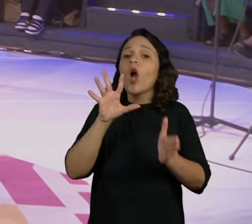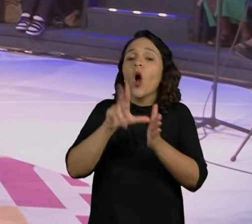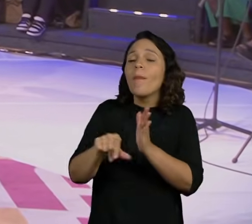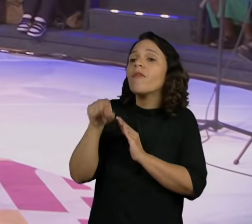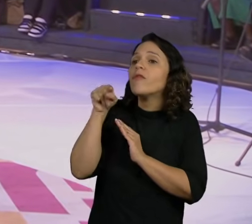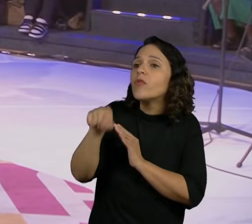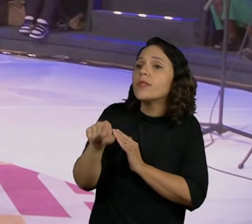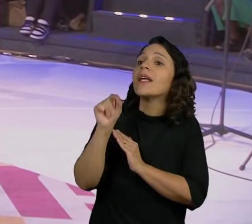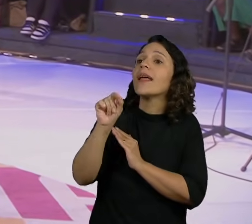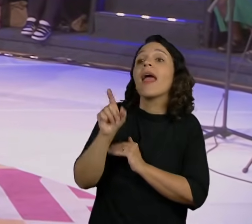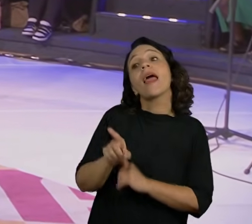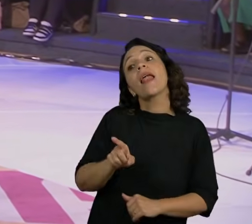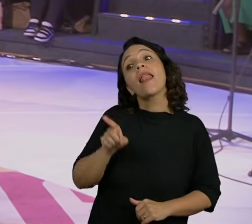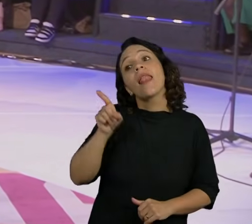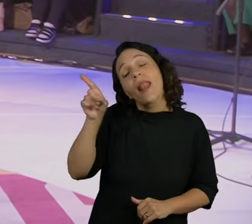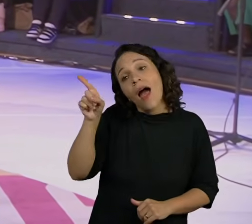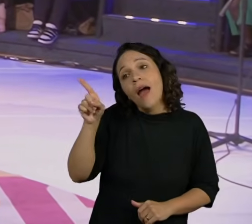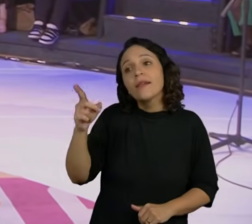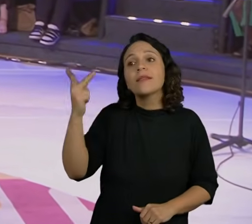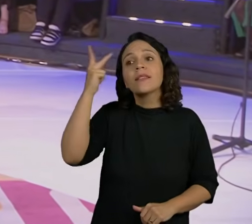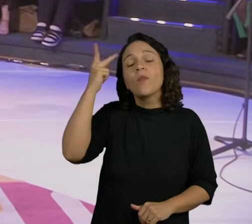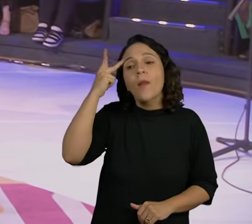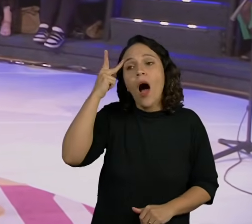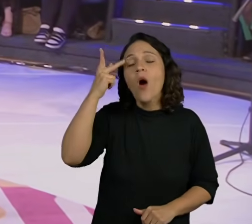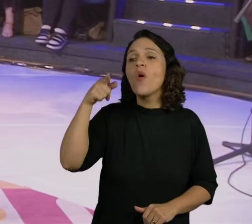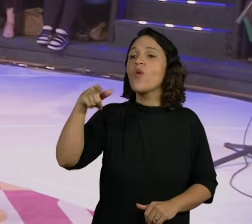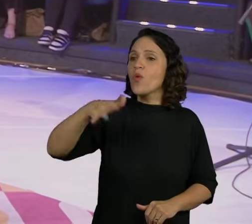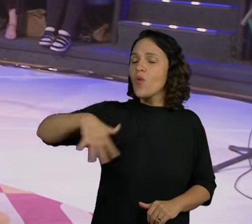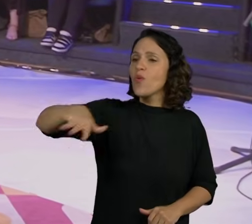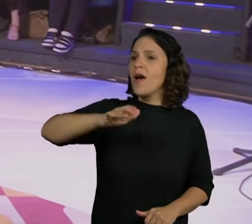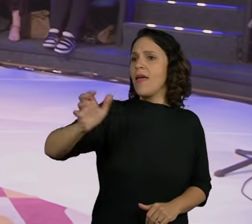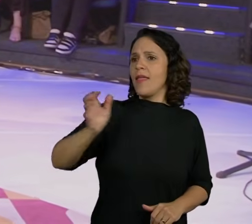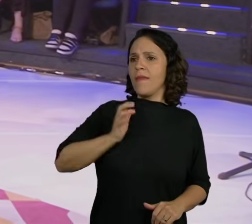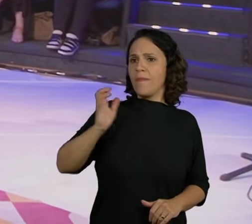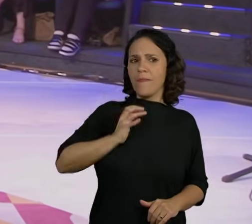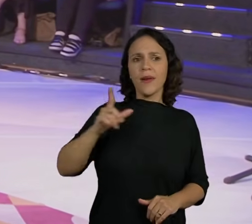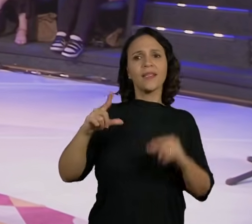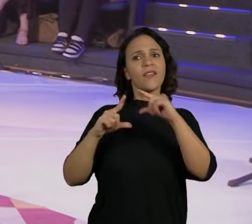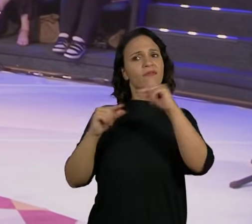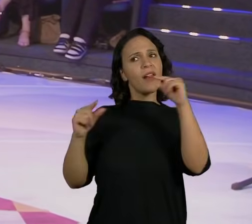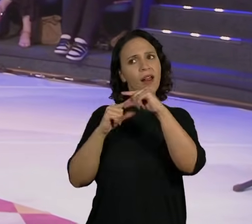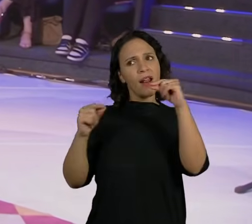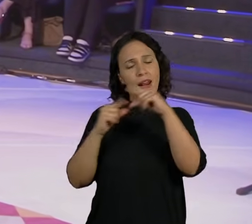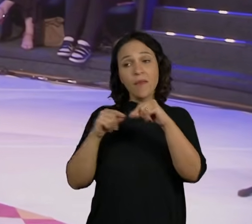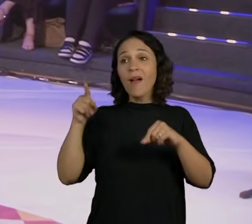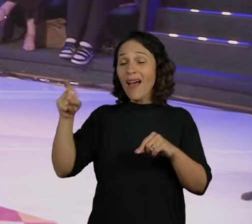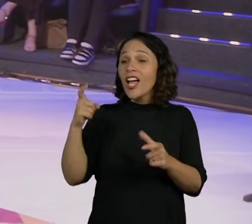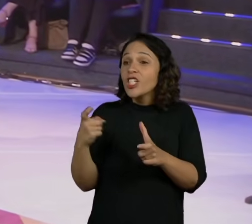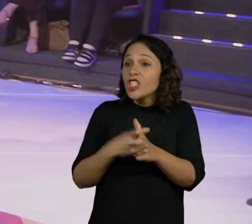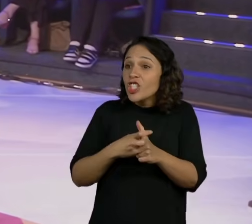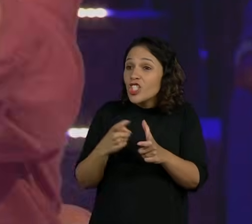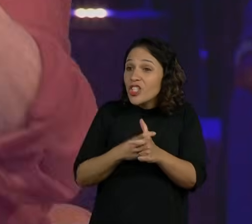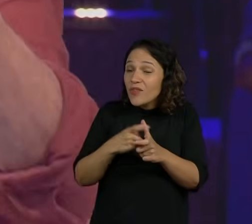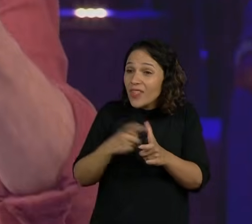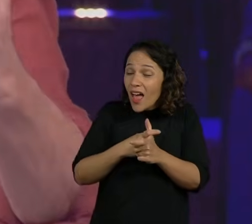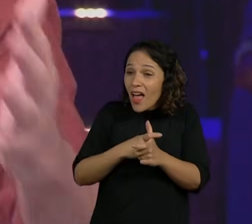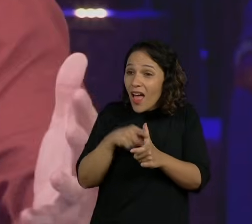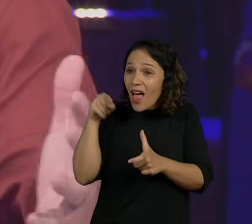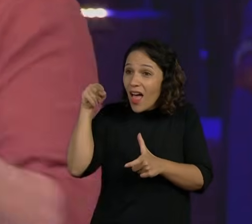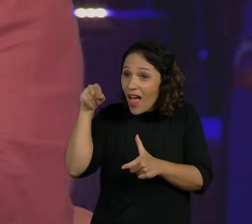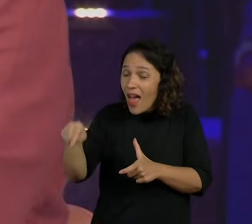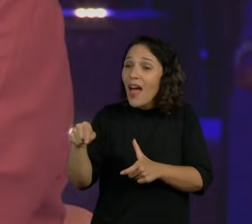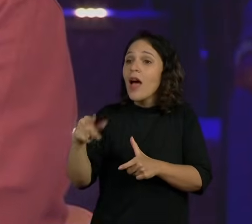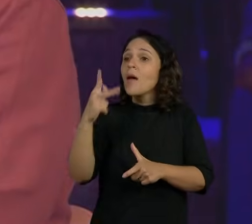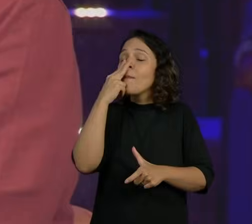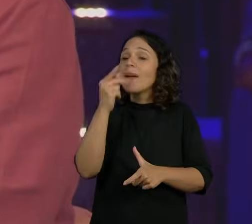você é a Faria Lima. Né? Entende? Tem uma dívida pública que pega mais da metade do orçamento público, que nunca foi